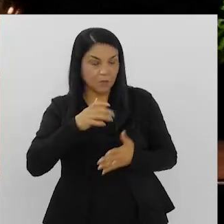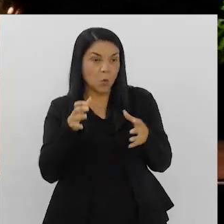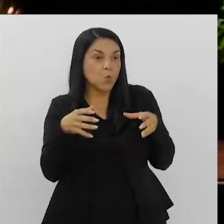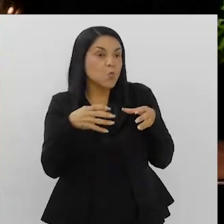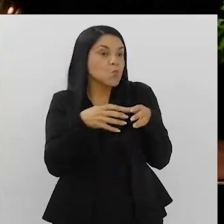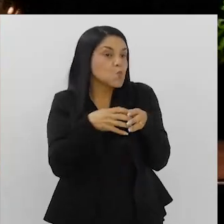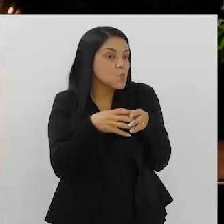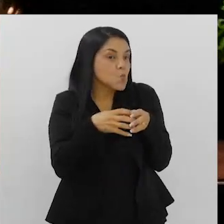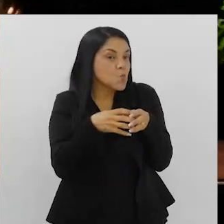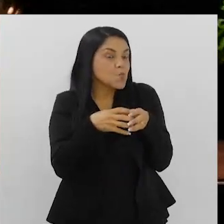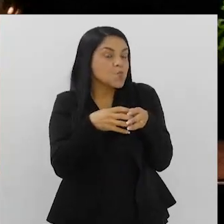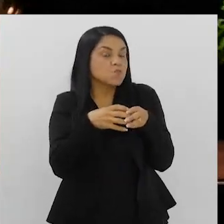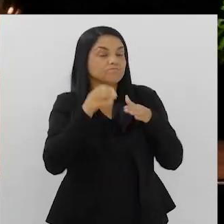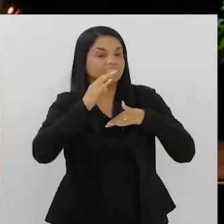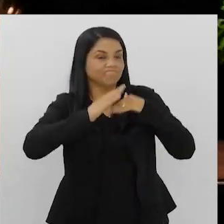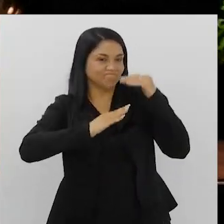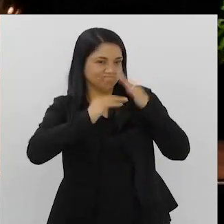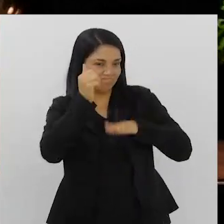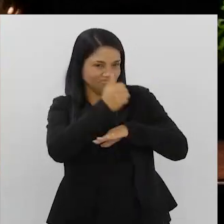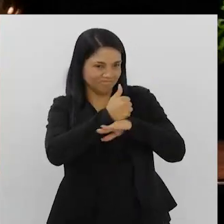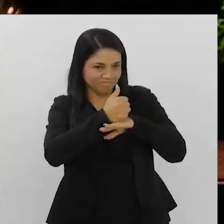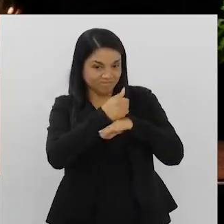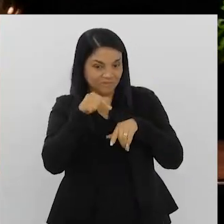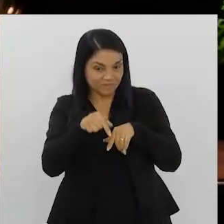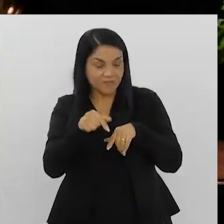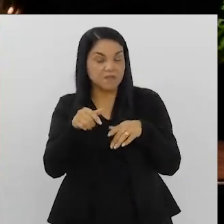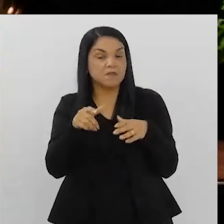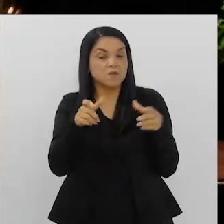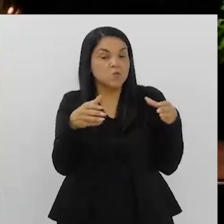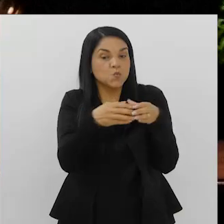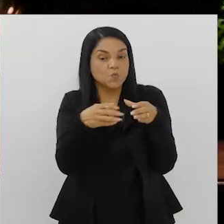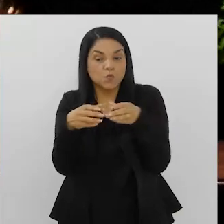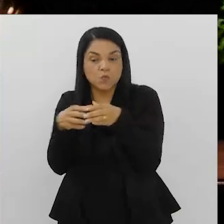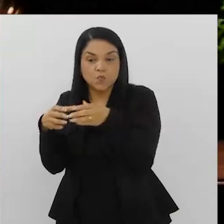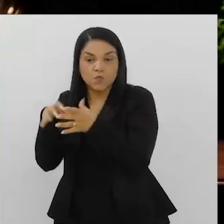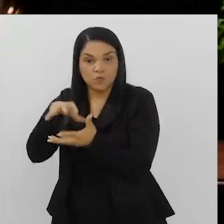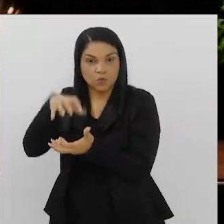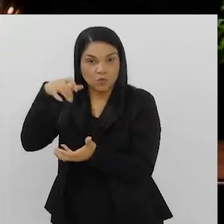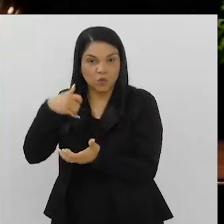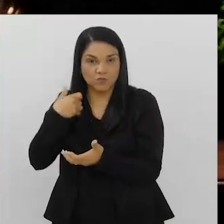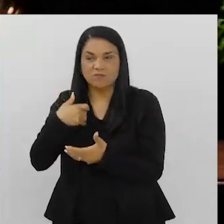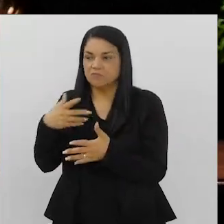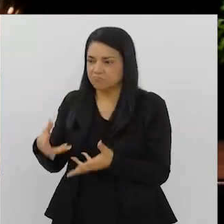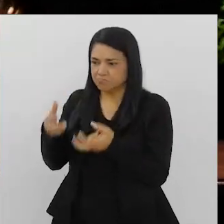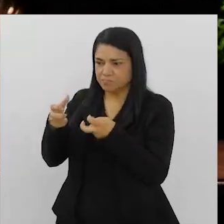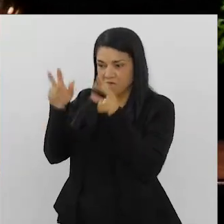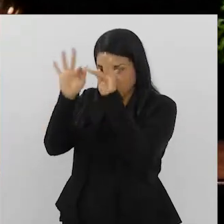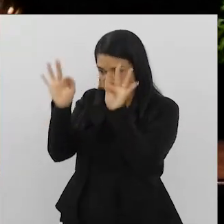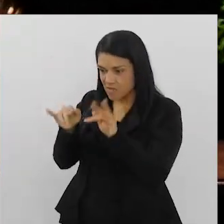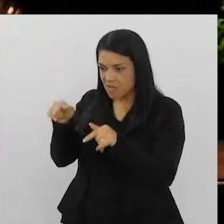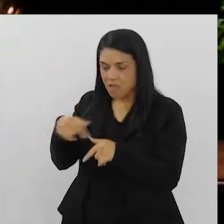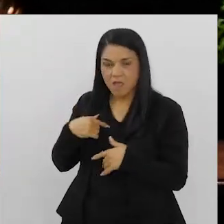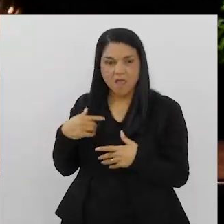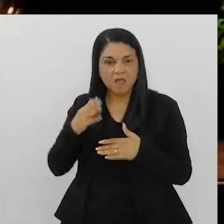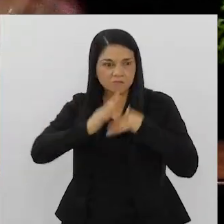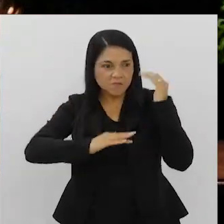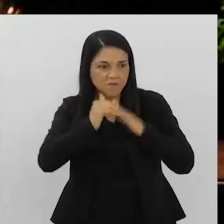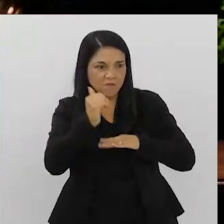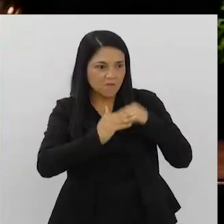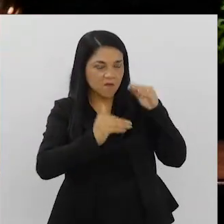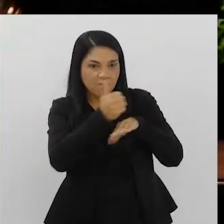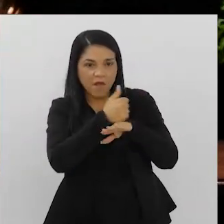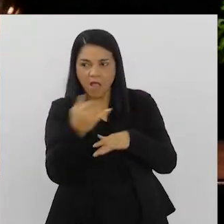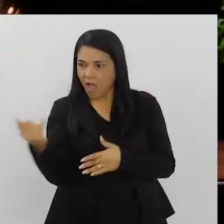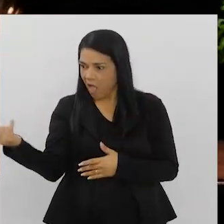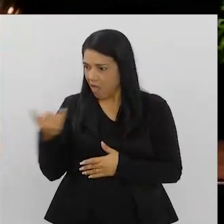pessoas idosas que a gente atende no SESC, elas são muito felizes. E muitas das vezes a gente ouve de colegas que trabalham com a gente, mas eles